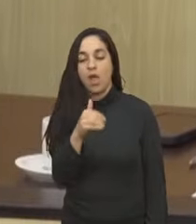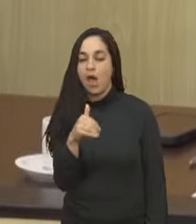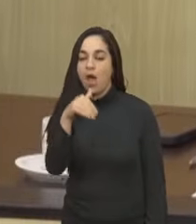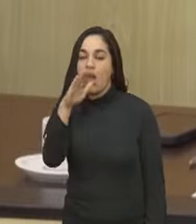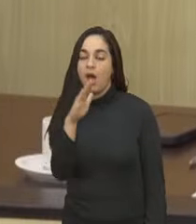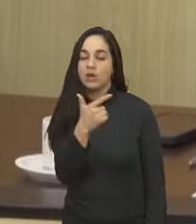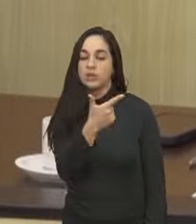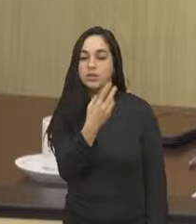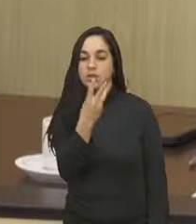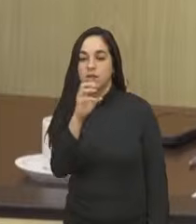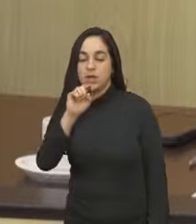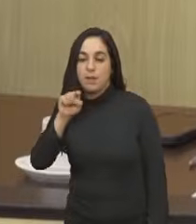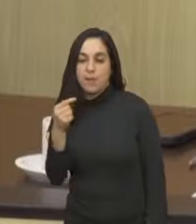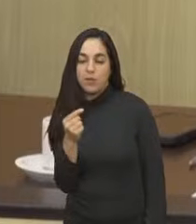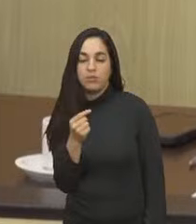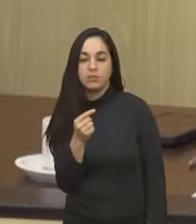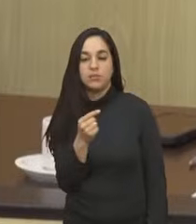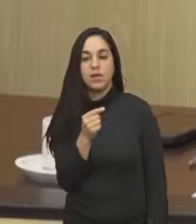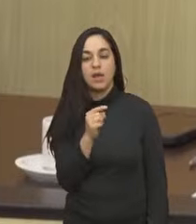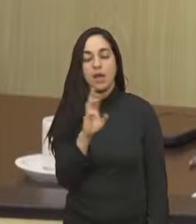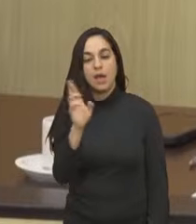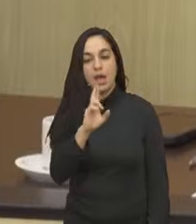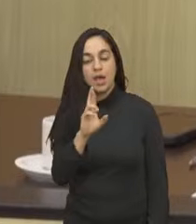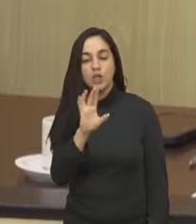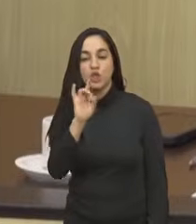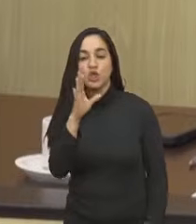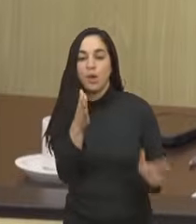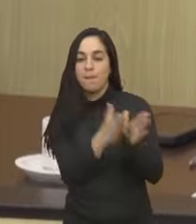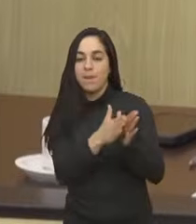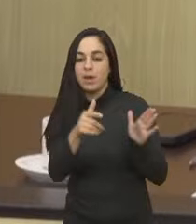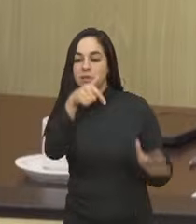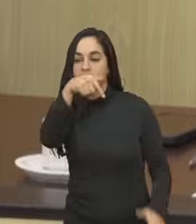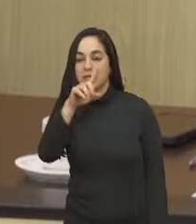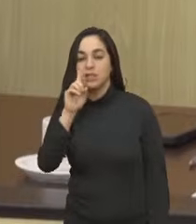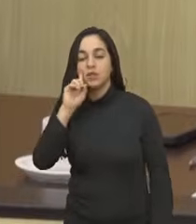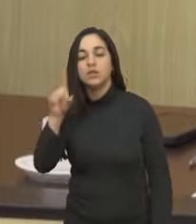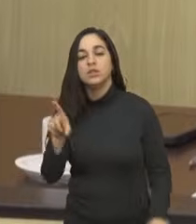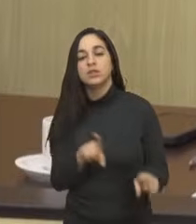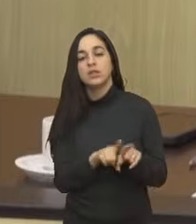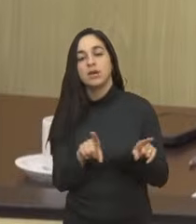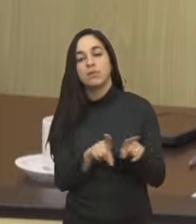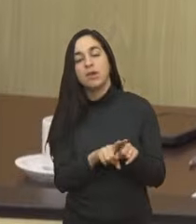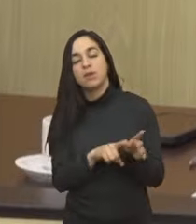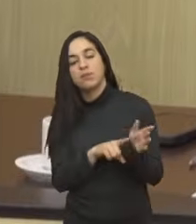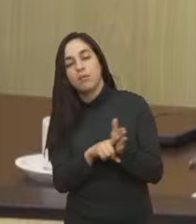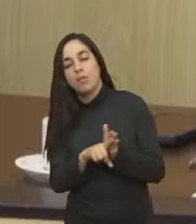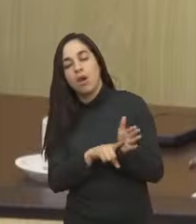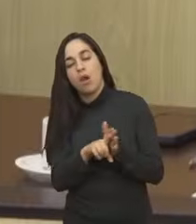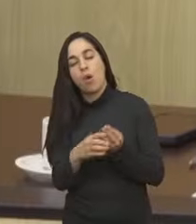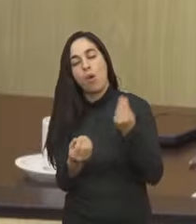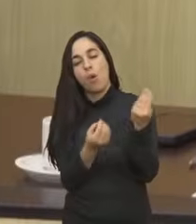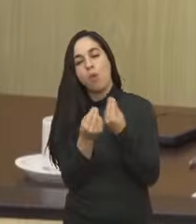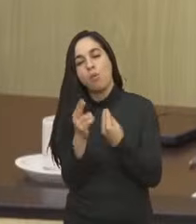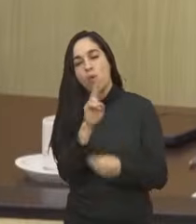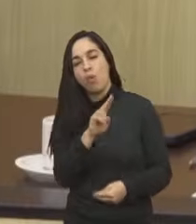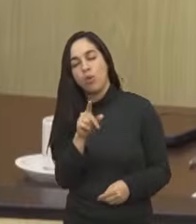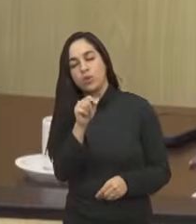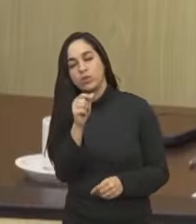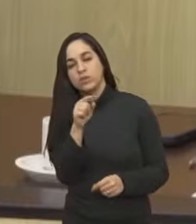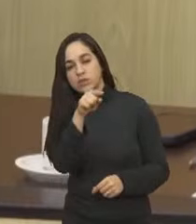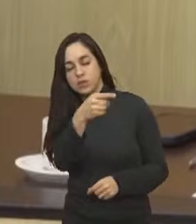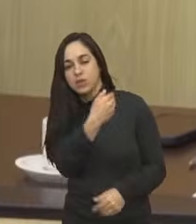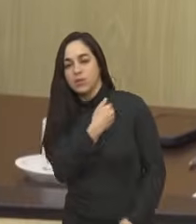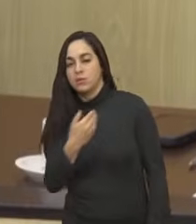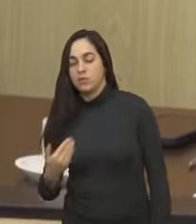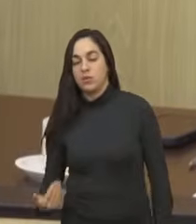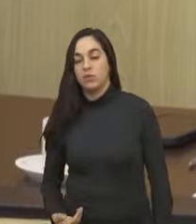espaço em um evento de apenas 7 dias e a necessidade de se apurar o que foi realizado com esse recurso público e